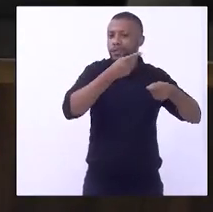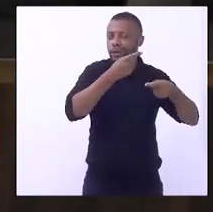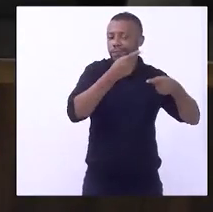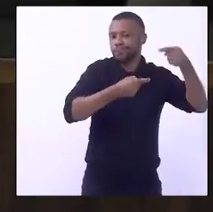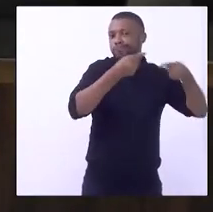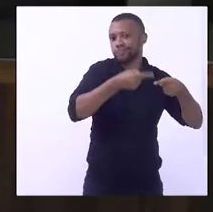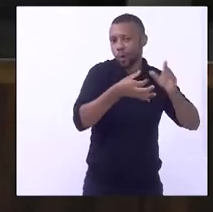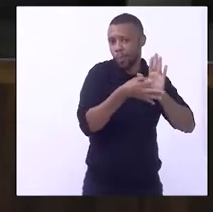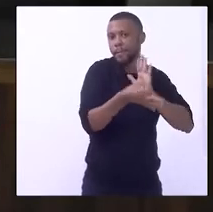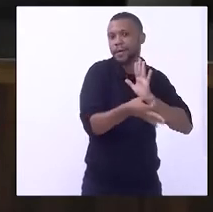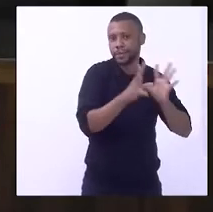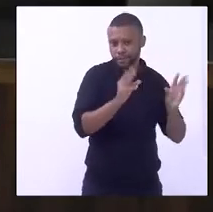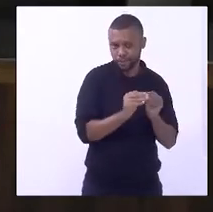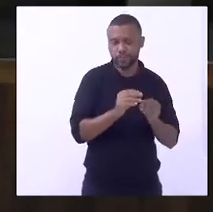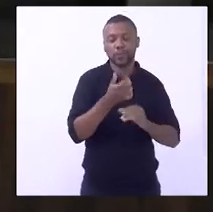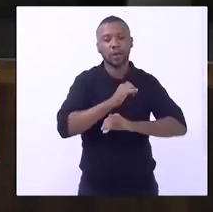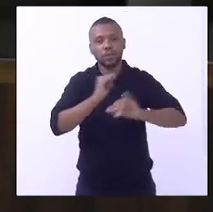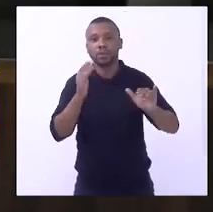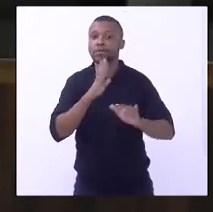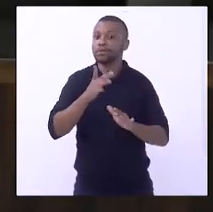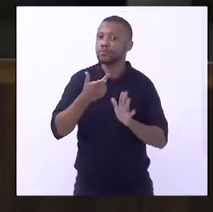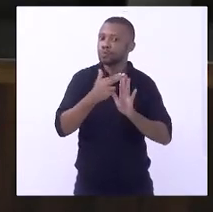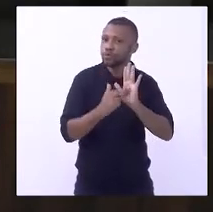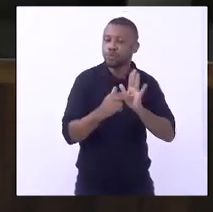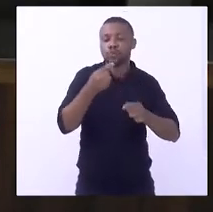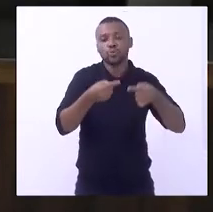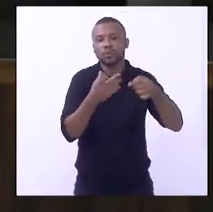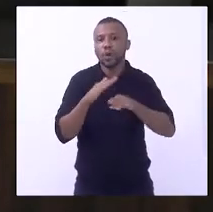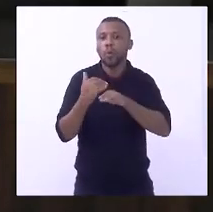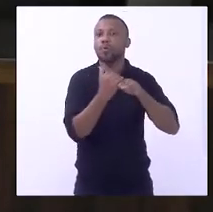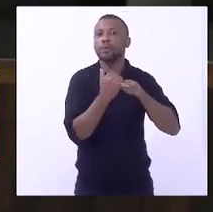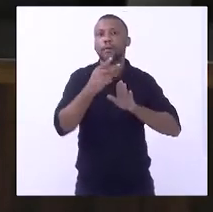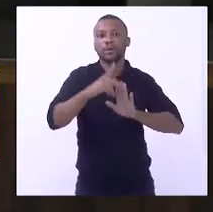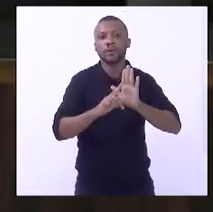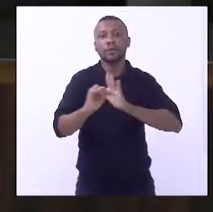Pareceres. Anuncio, regime de urgência em discussão única, projeto de lei